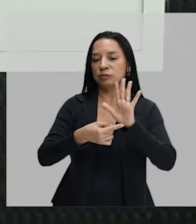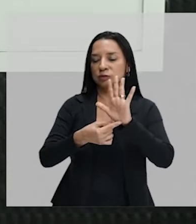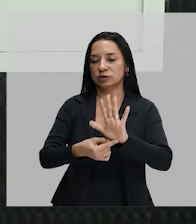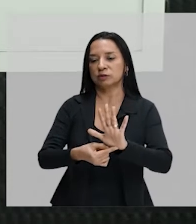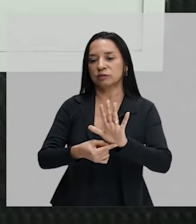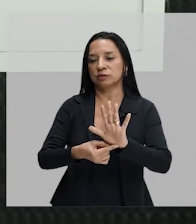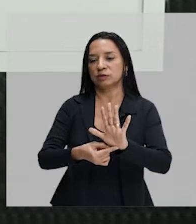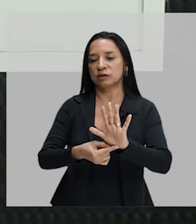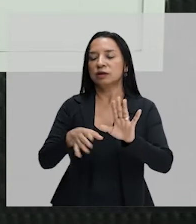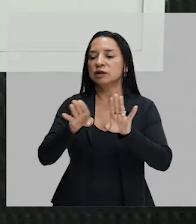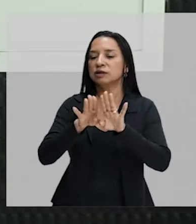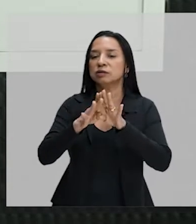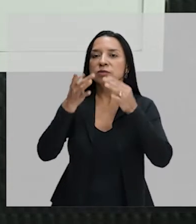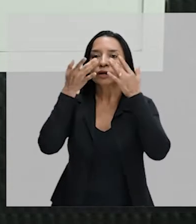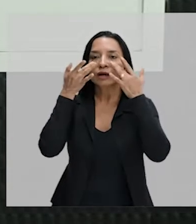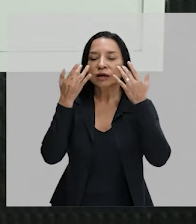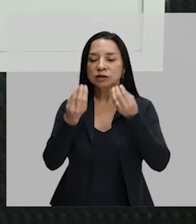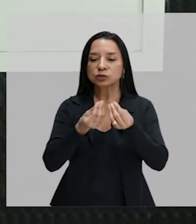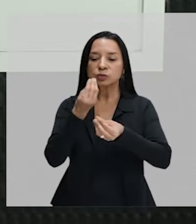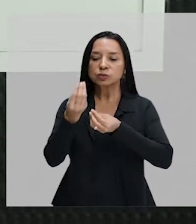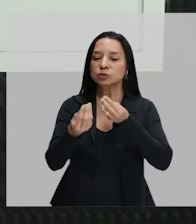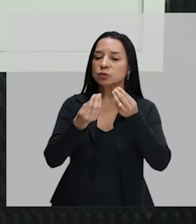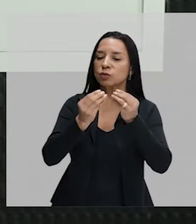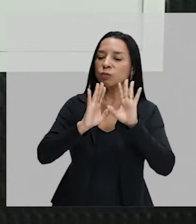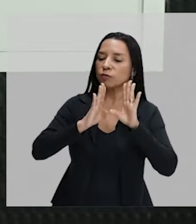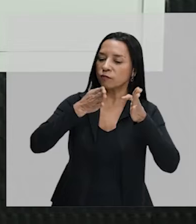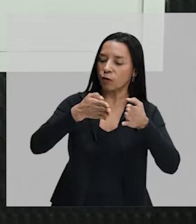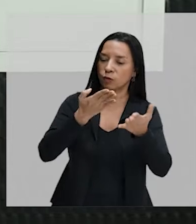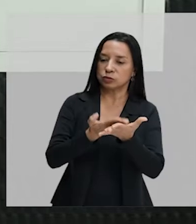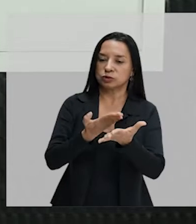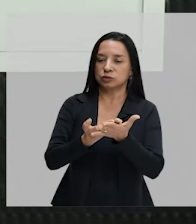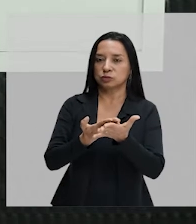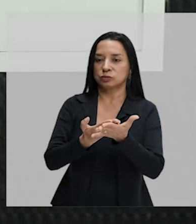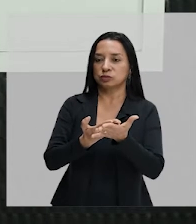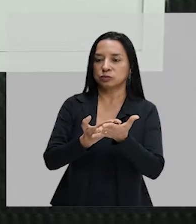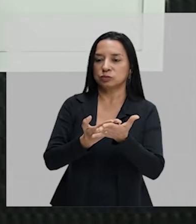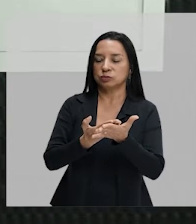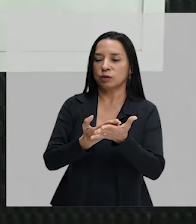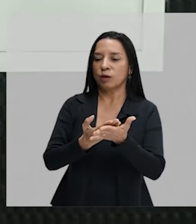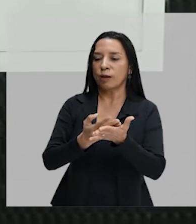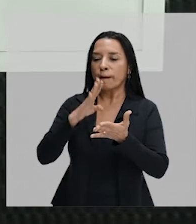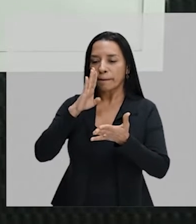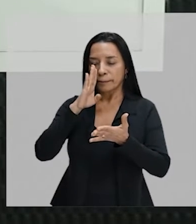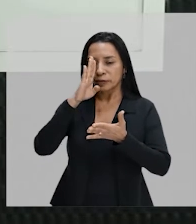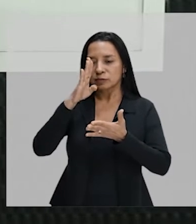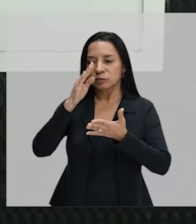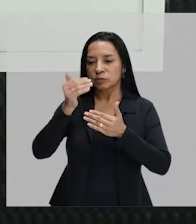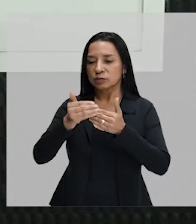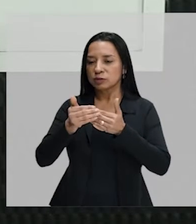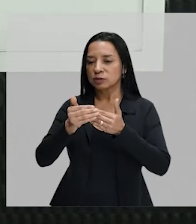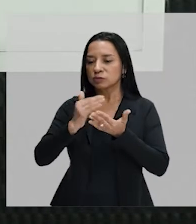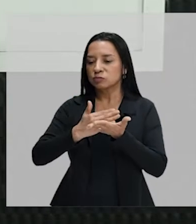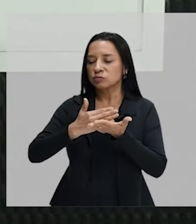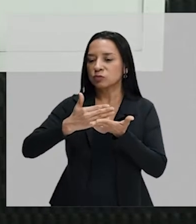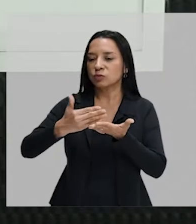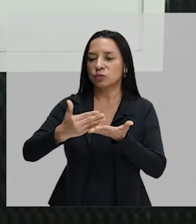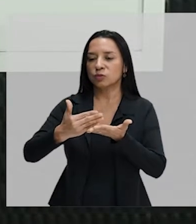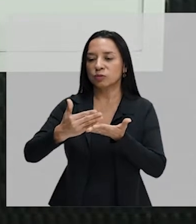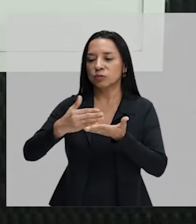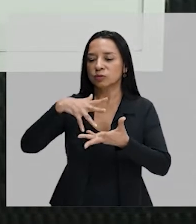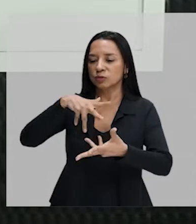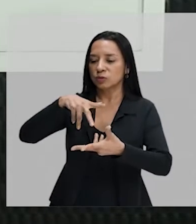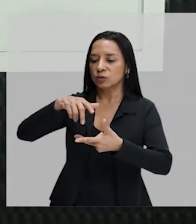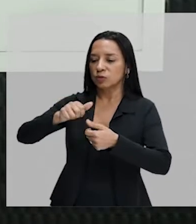arte como seu objeto, principalmente a partir do mundo final do mundo moderno, começo do mundo contemporâneo,